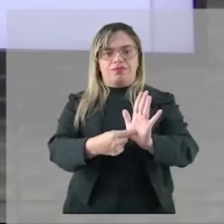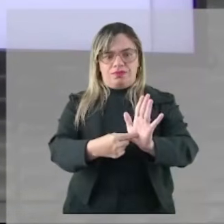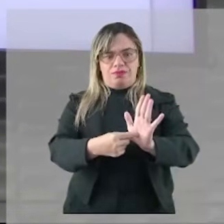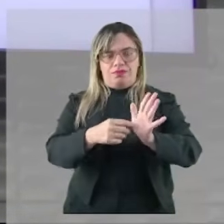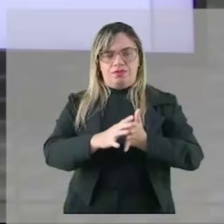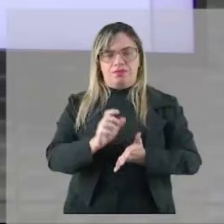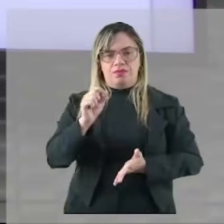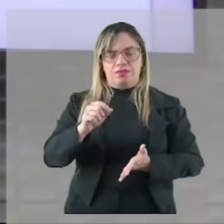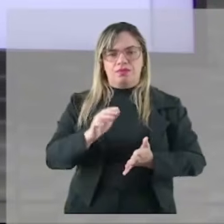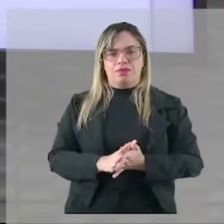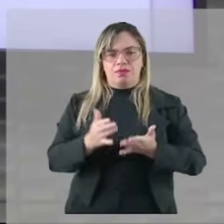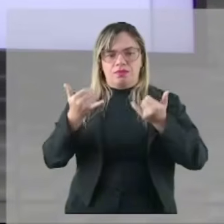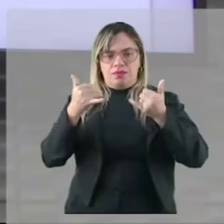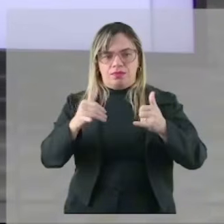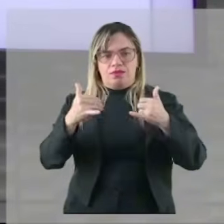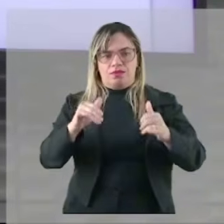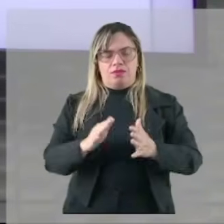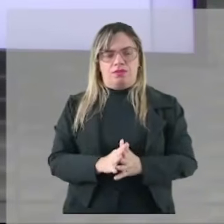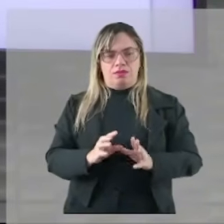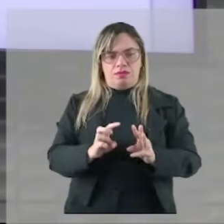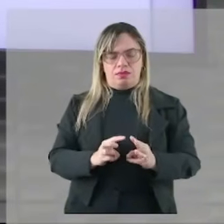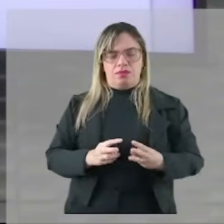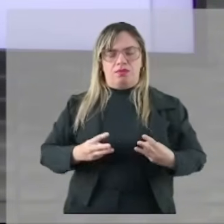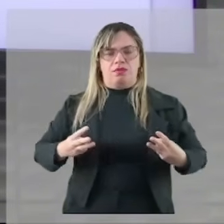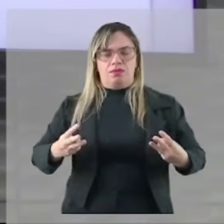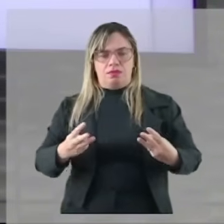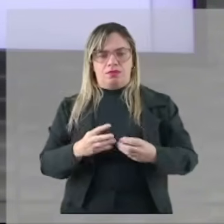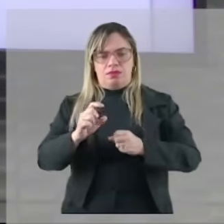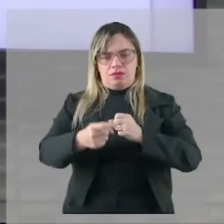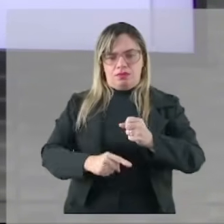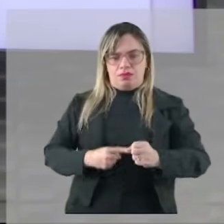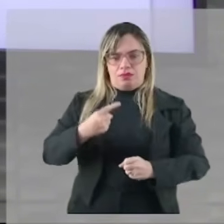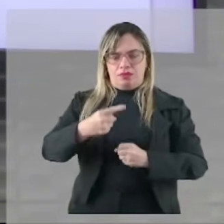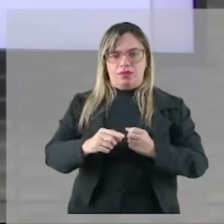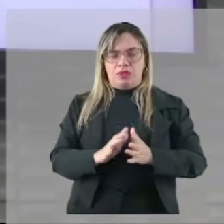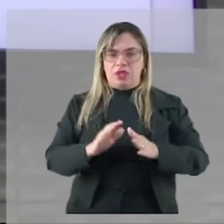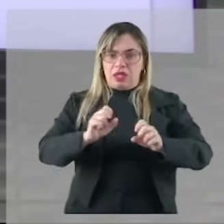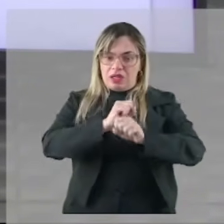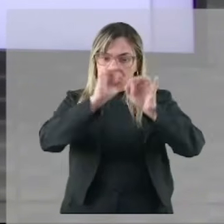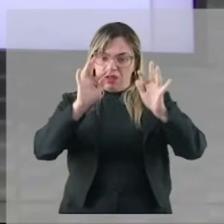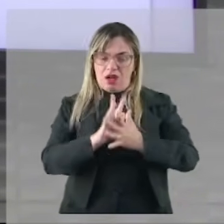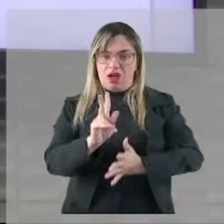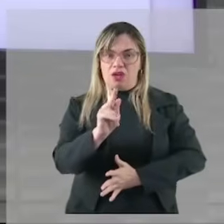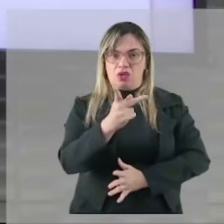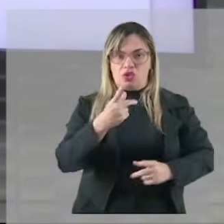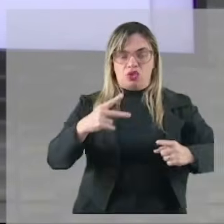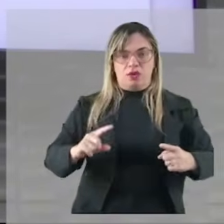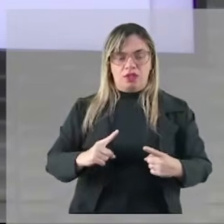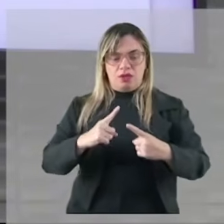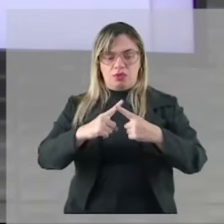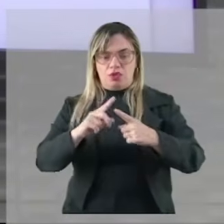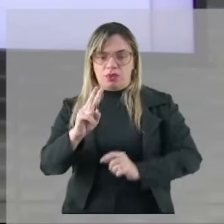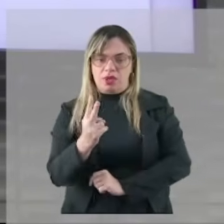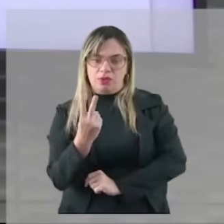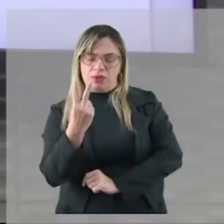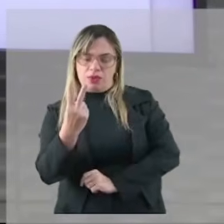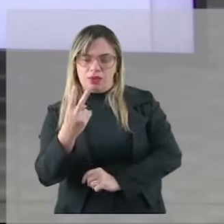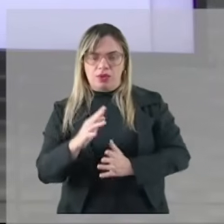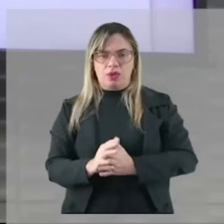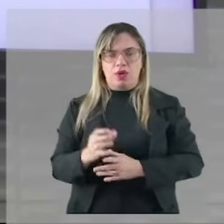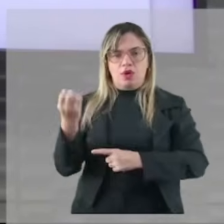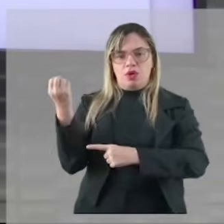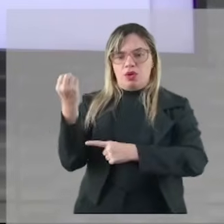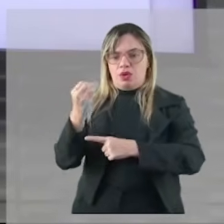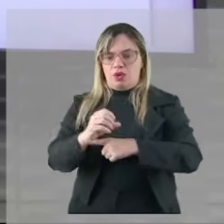atômica. Claro que o hidrogênio eu vou multiplicar por 2, eu já vou te adiantando aqui, ó, que o hidrogênio eu multiplico por 2, o oxigênio eu multiplico